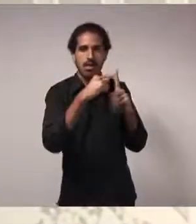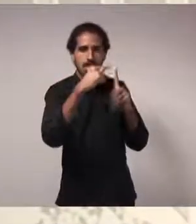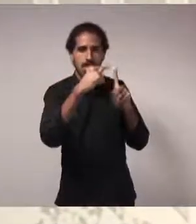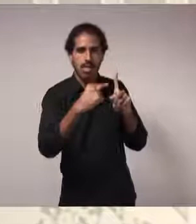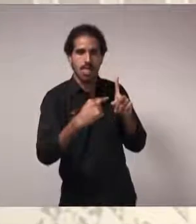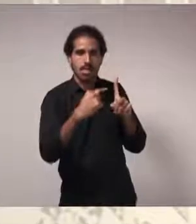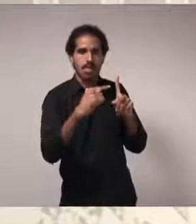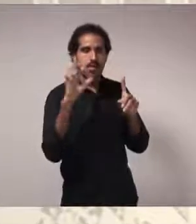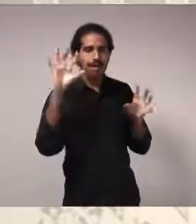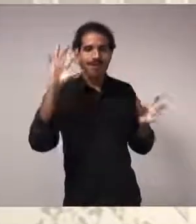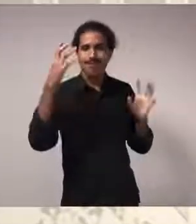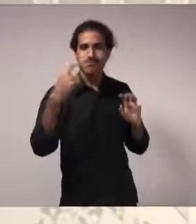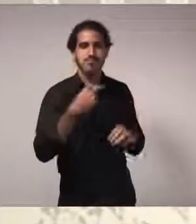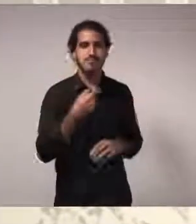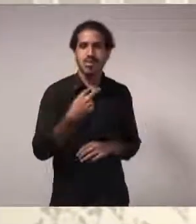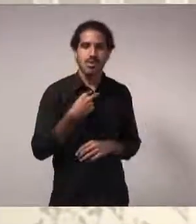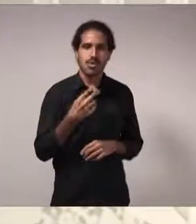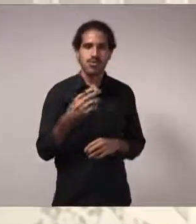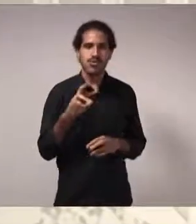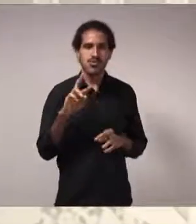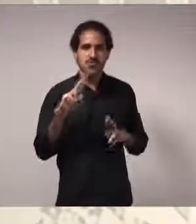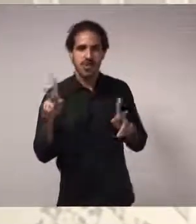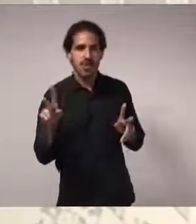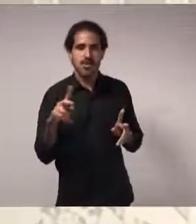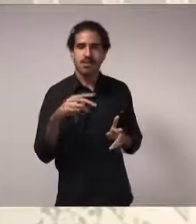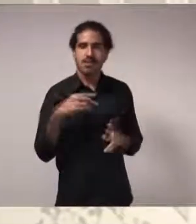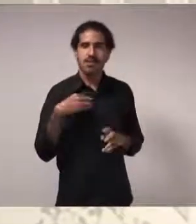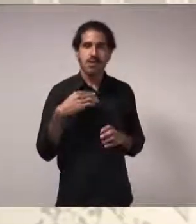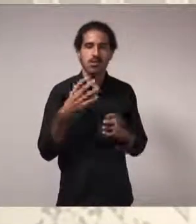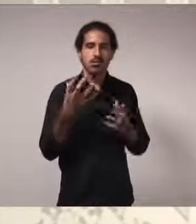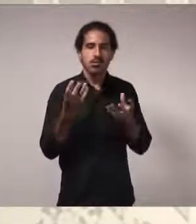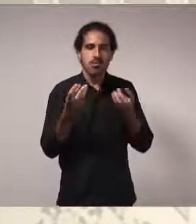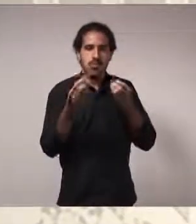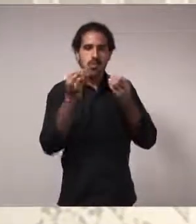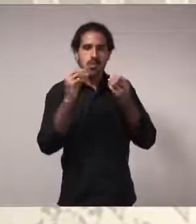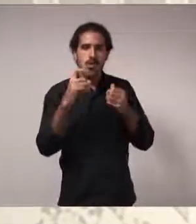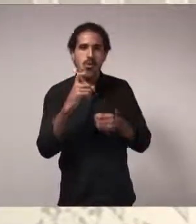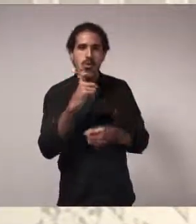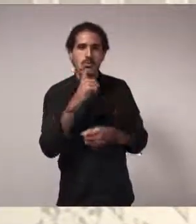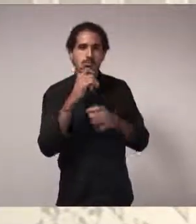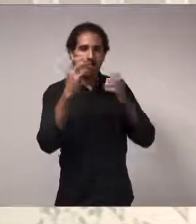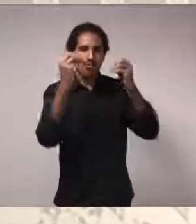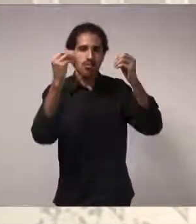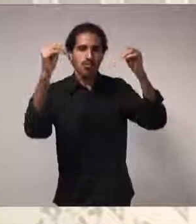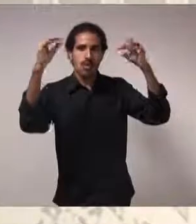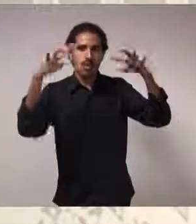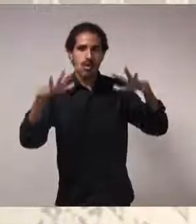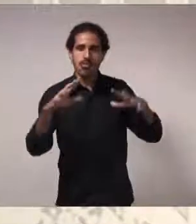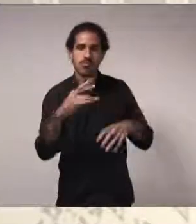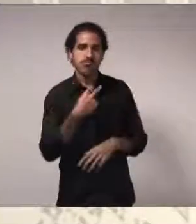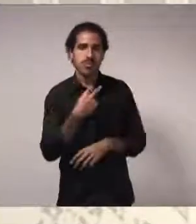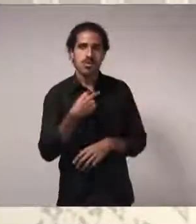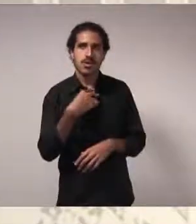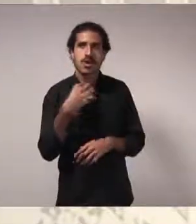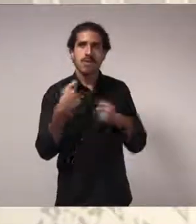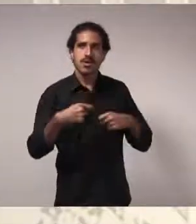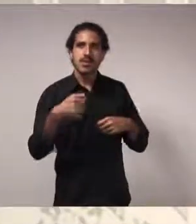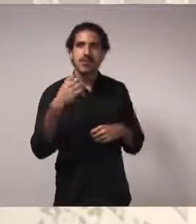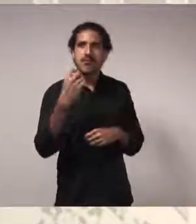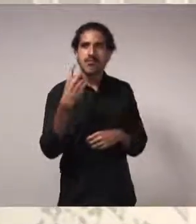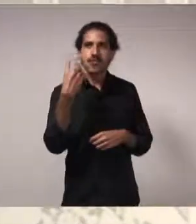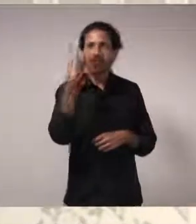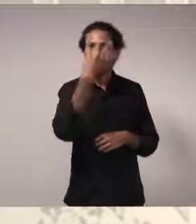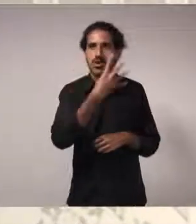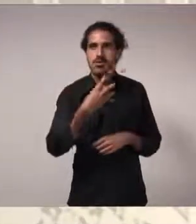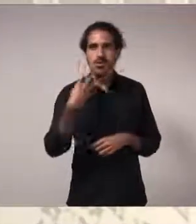manter as condições do acervo, nem de temperatura, nem de umidade, necessitou-se passar a ficar 24 horas ligado ao ar-condicionado. E